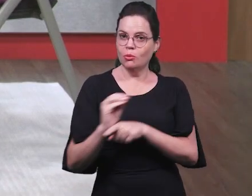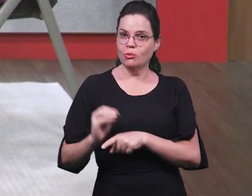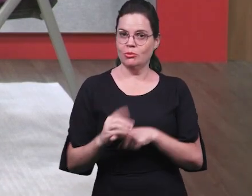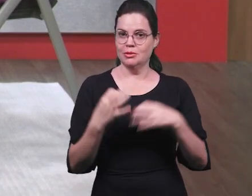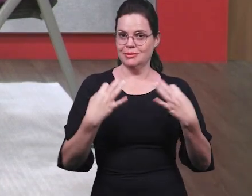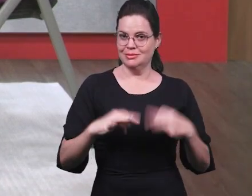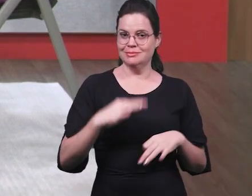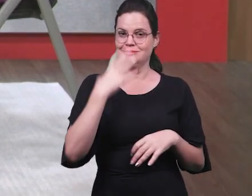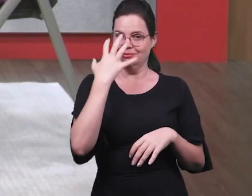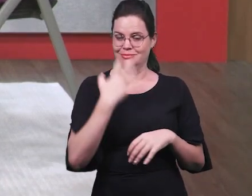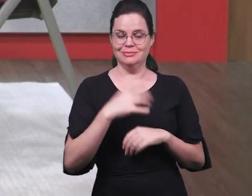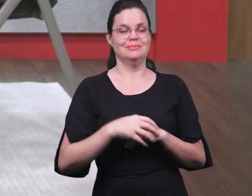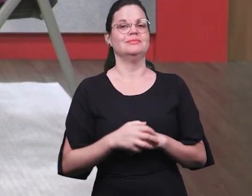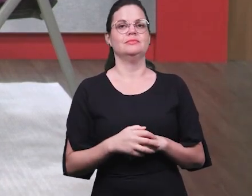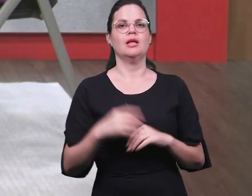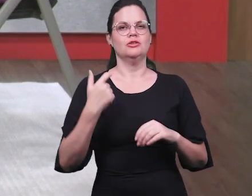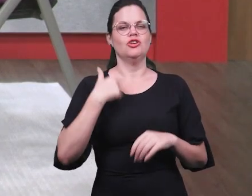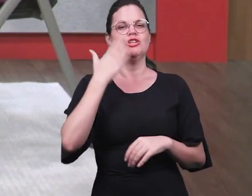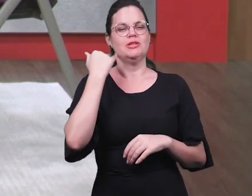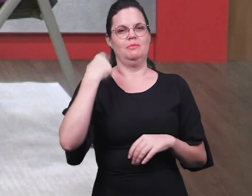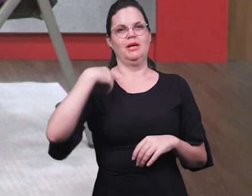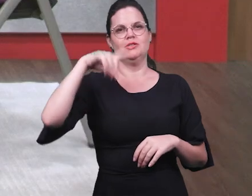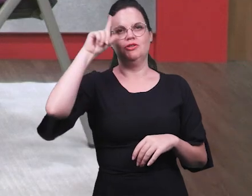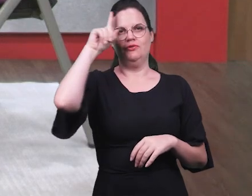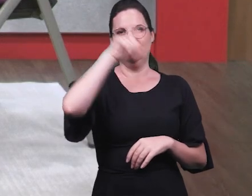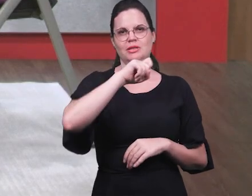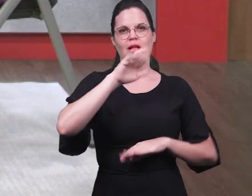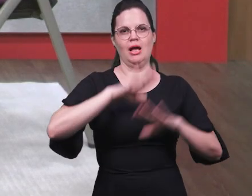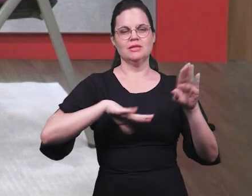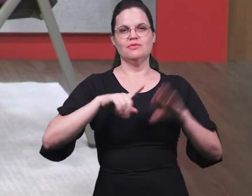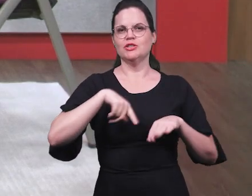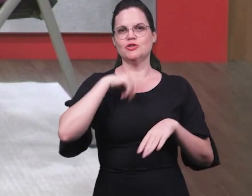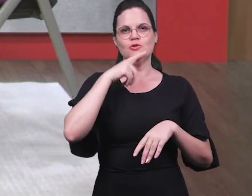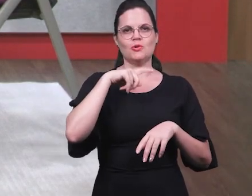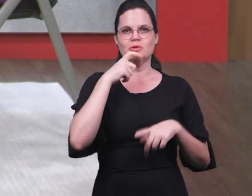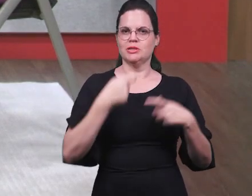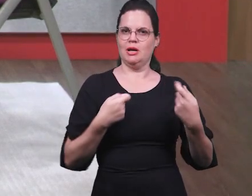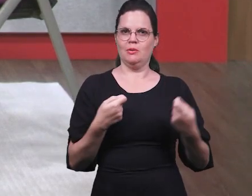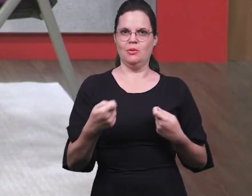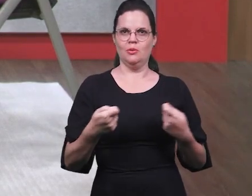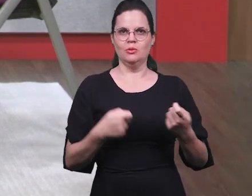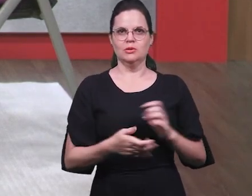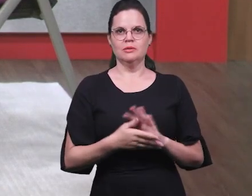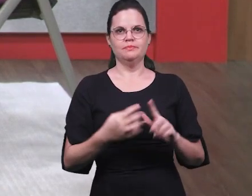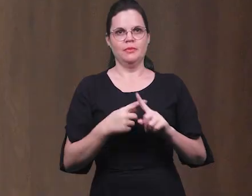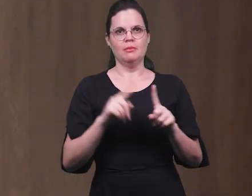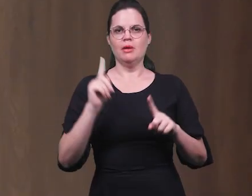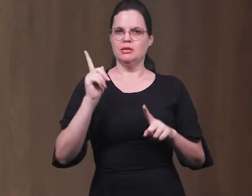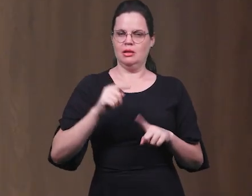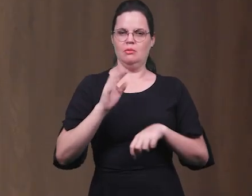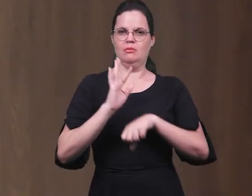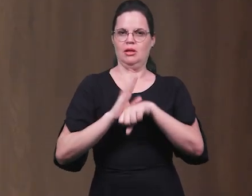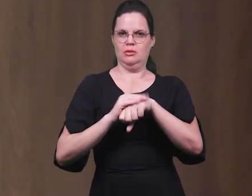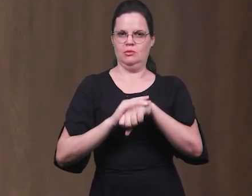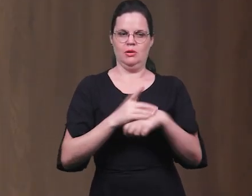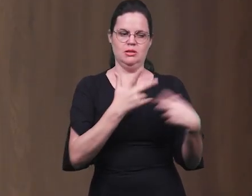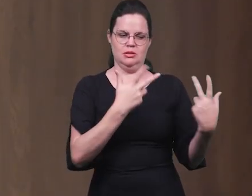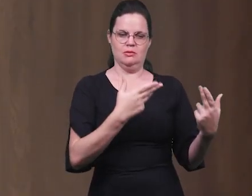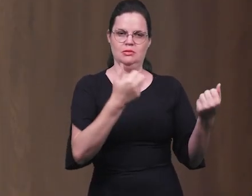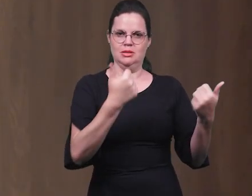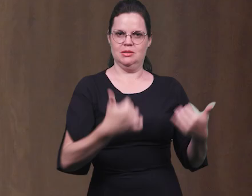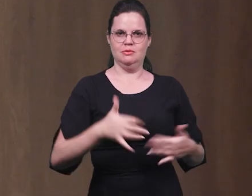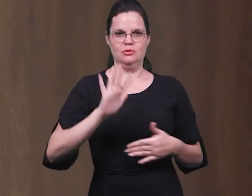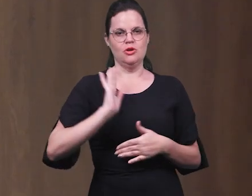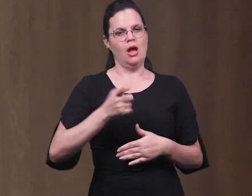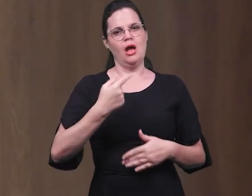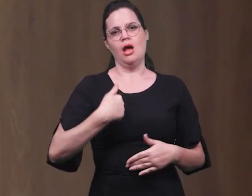Jesus, mesmo. a gente sabe que é difícil, é complicado, né? A gente às vezes se controlar, mas é uma doença que, como você falou, é